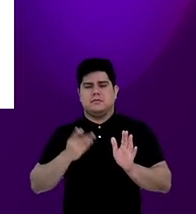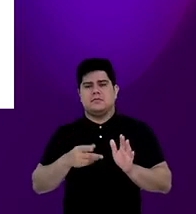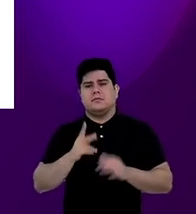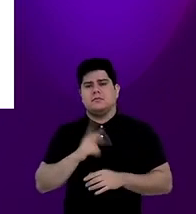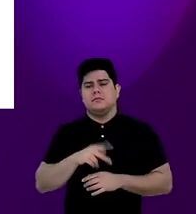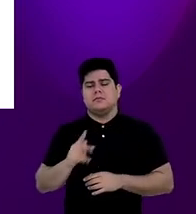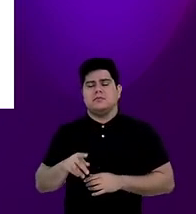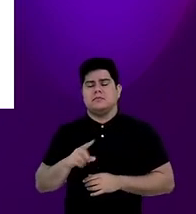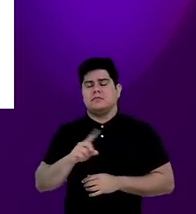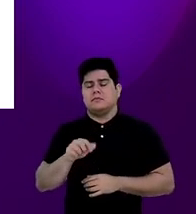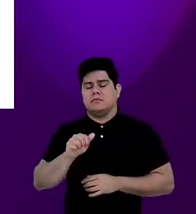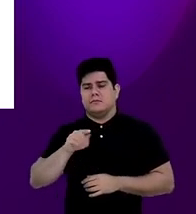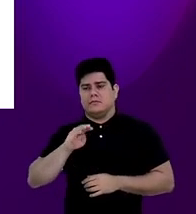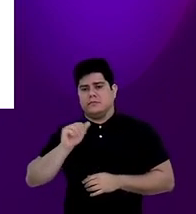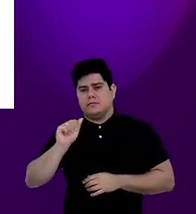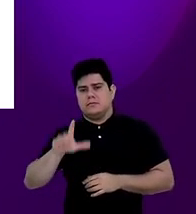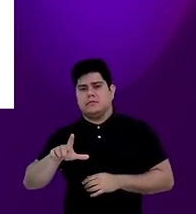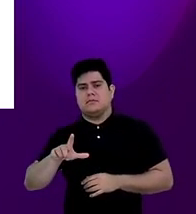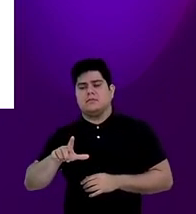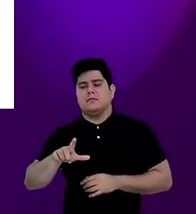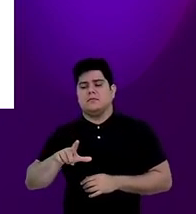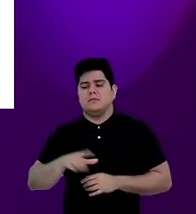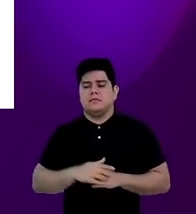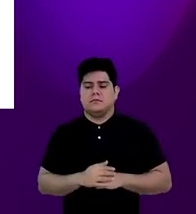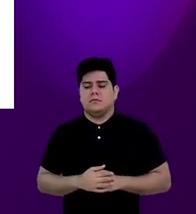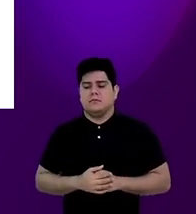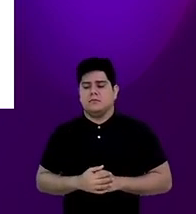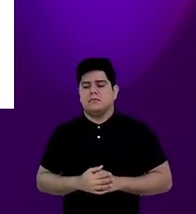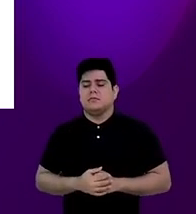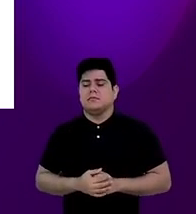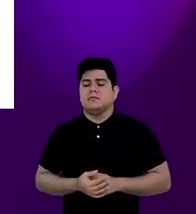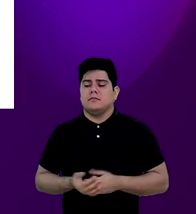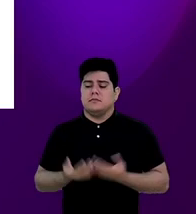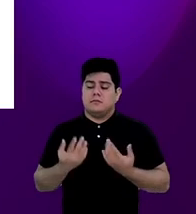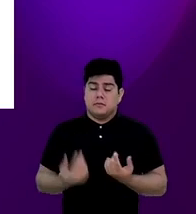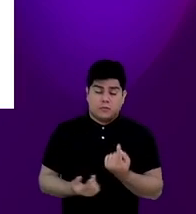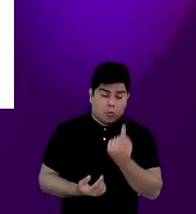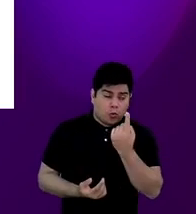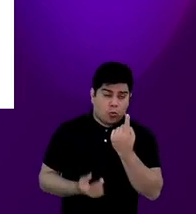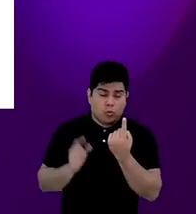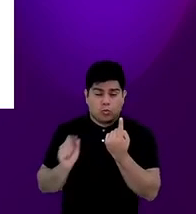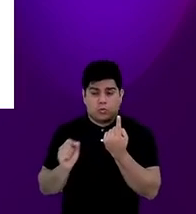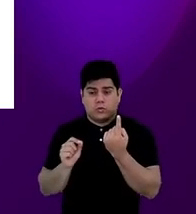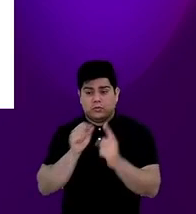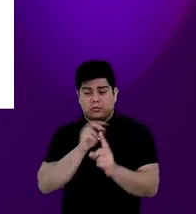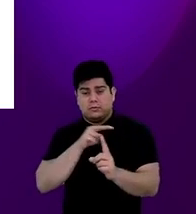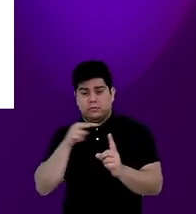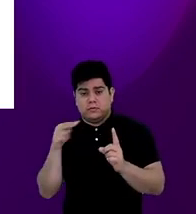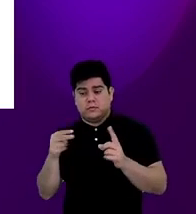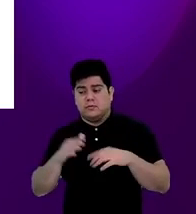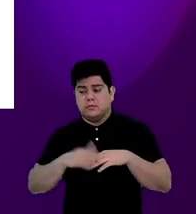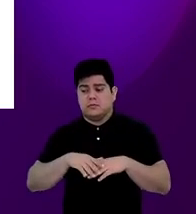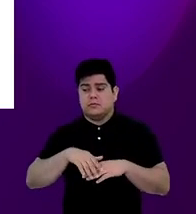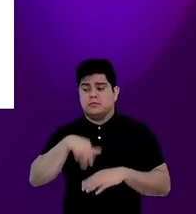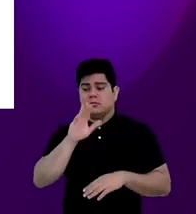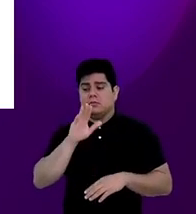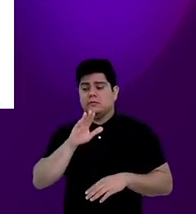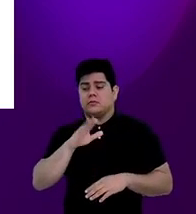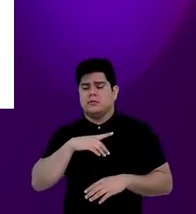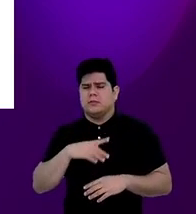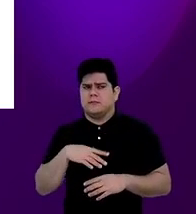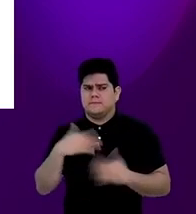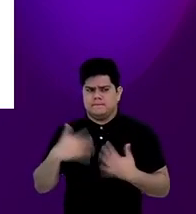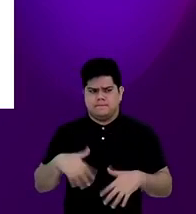Ball, também no ASH. E eu acho que dos perspectivas mais instigantes